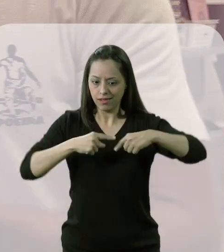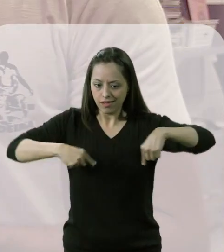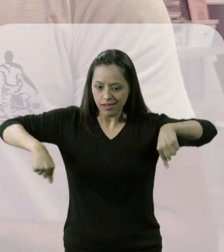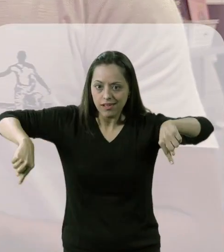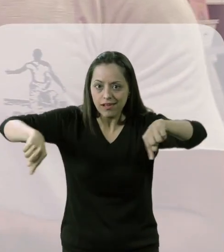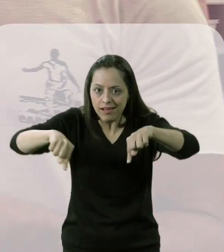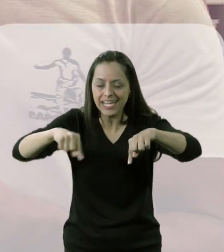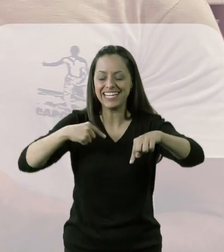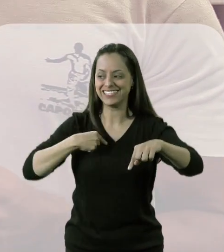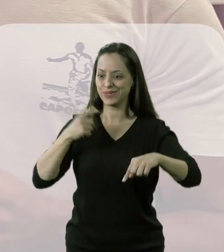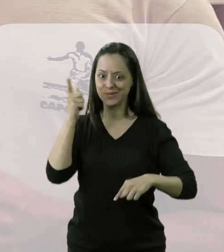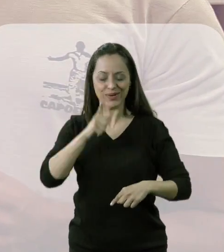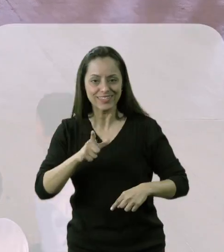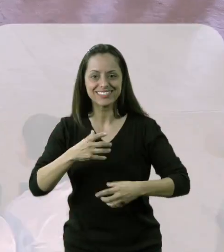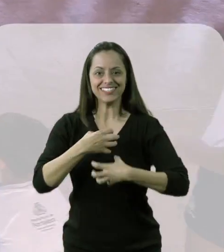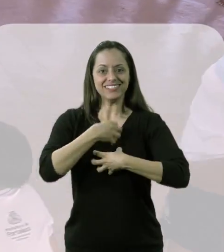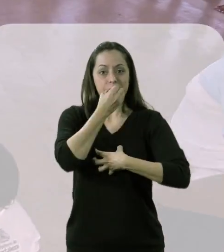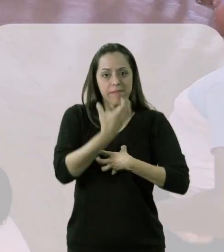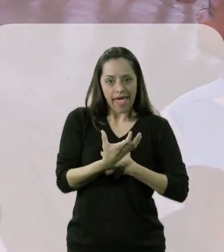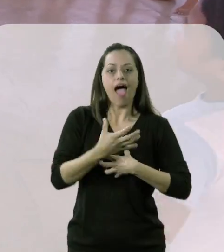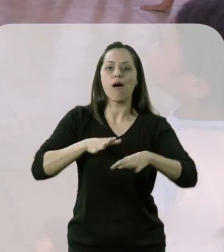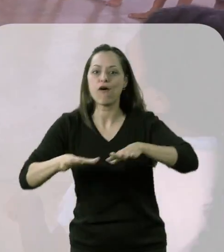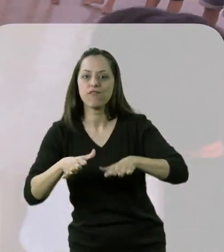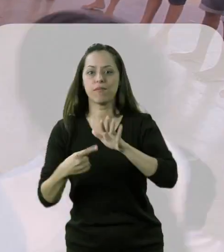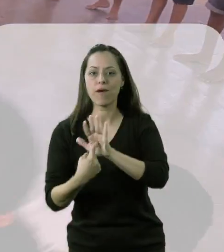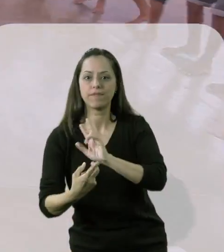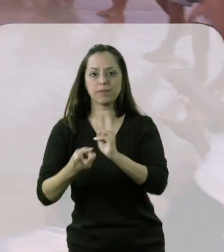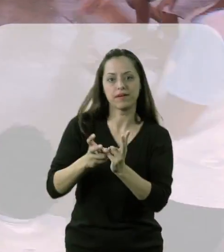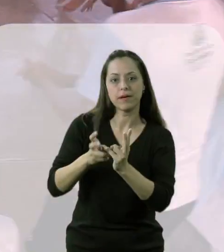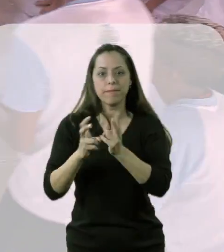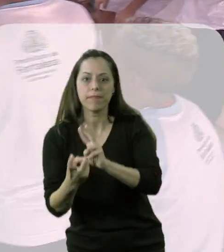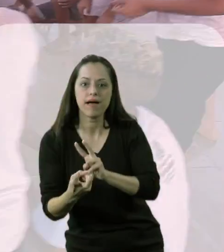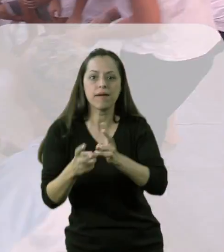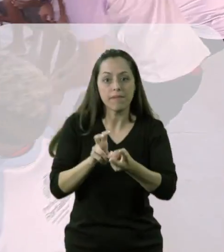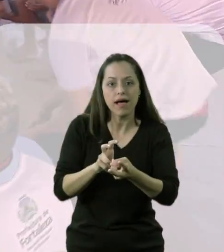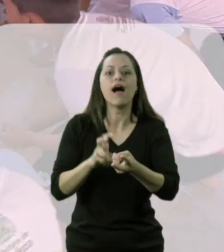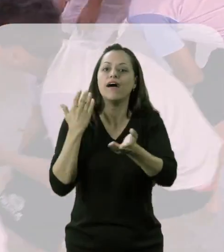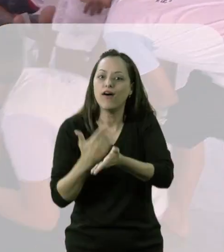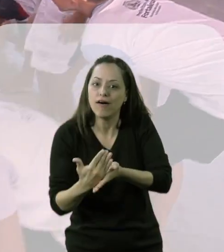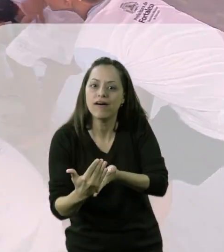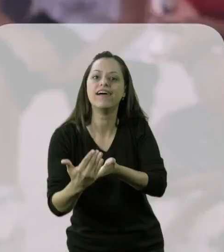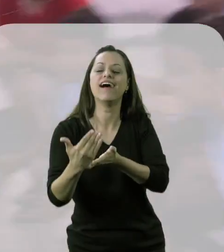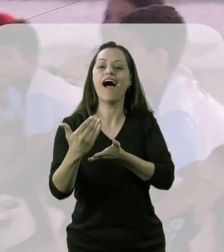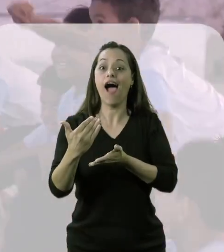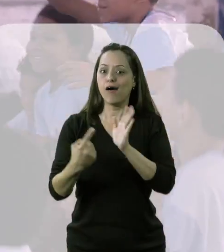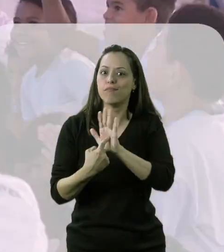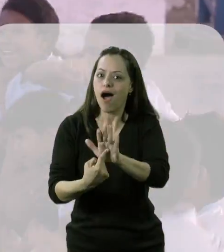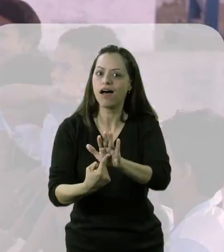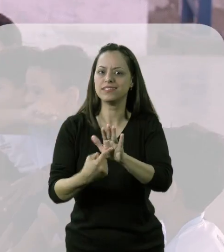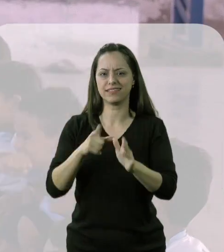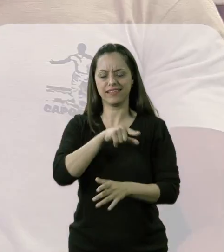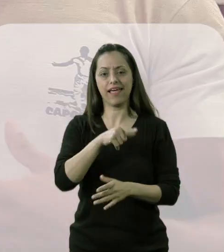no meio da roda. Aí ela, vixe, isso daí eu sei fazer. Aí fazia o movimento, aí opa. Aí abria, começava a entrar